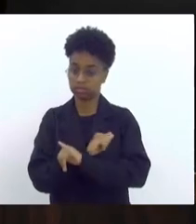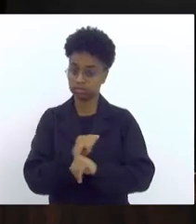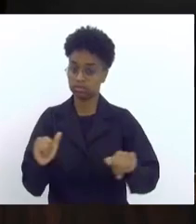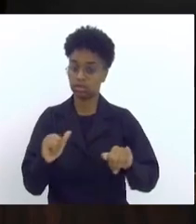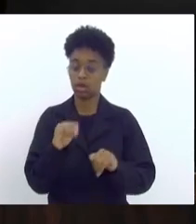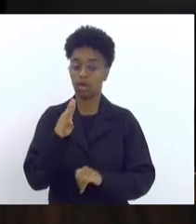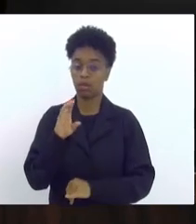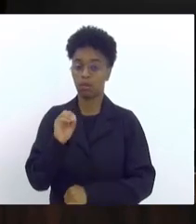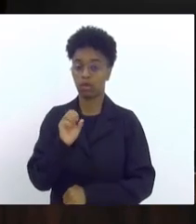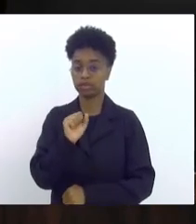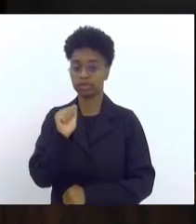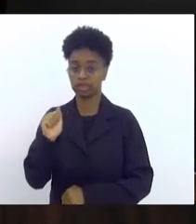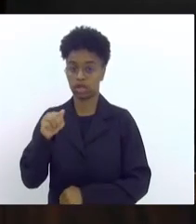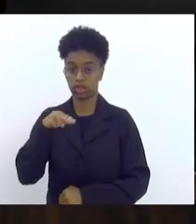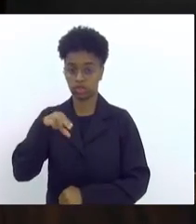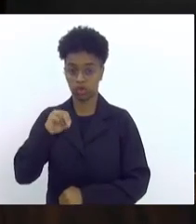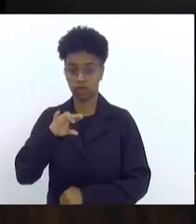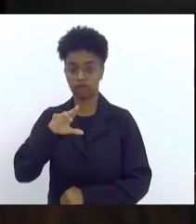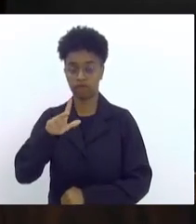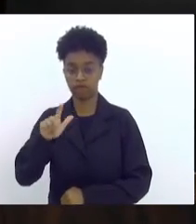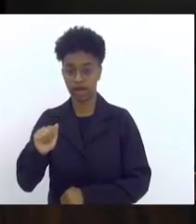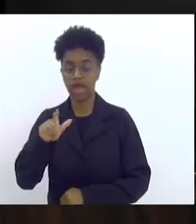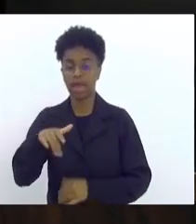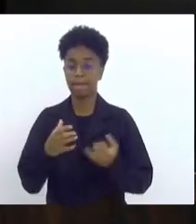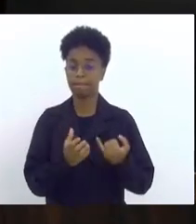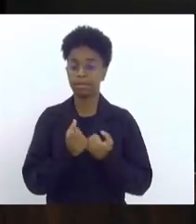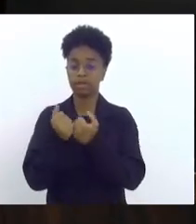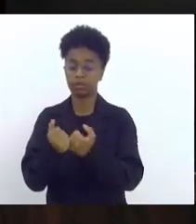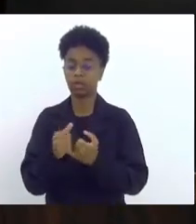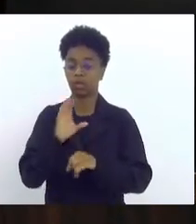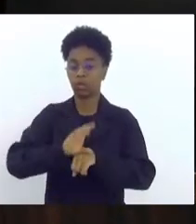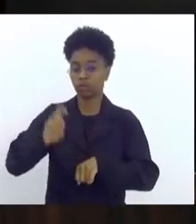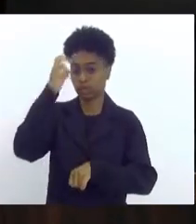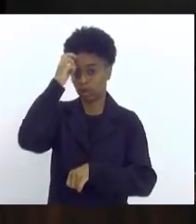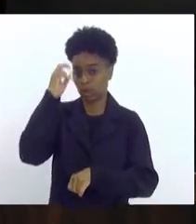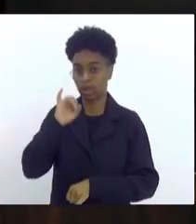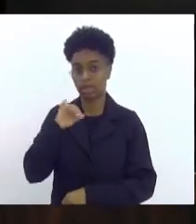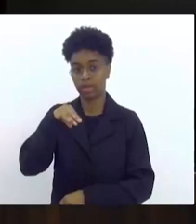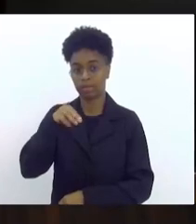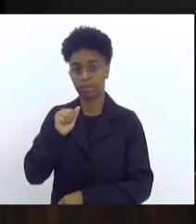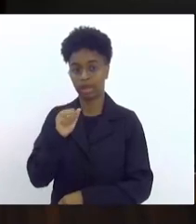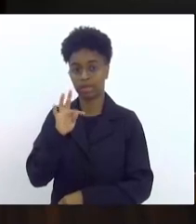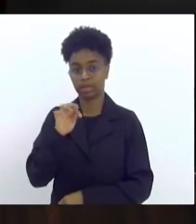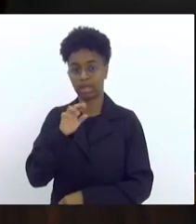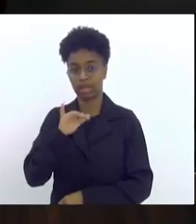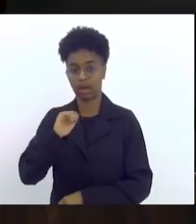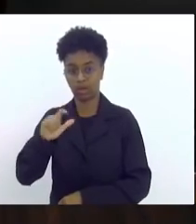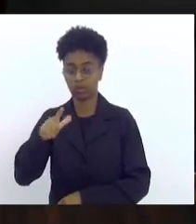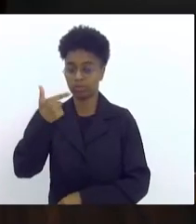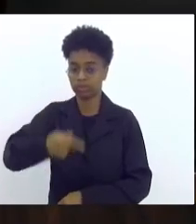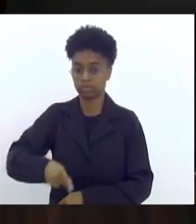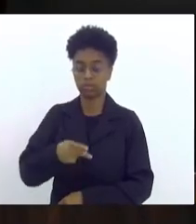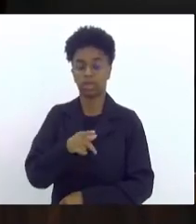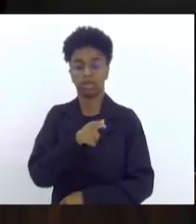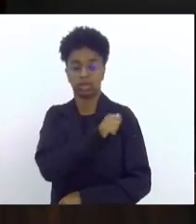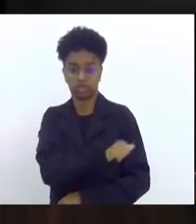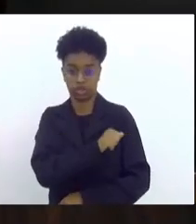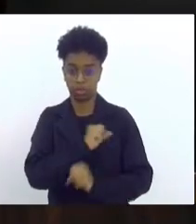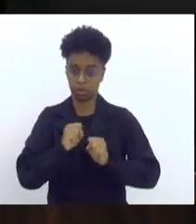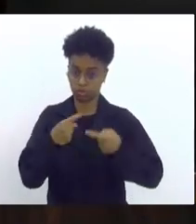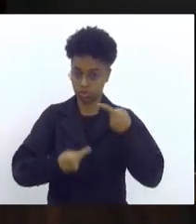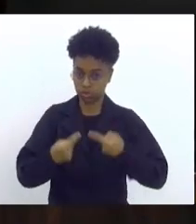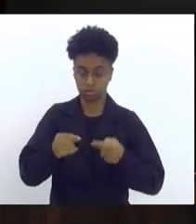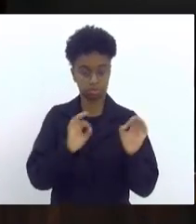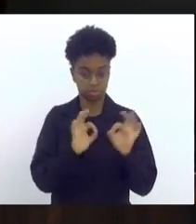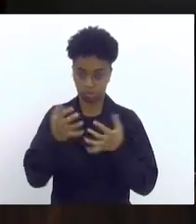a Bossa Nova como patrimônio cultural e material do Estado do Rio de Janeiro. Em discussão, não havendo quem